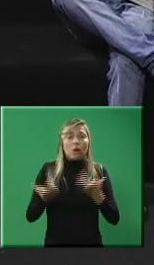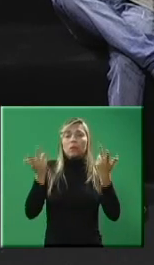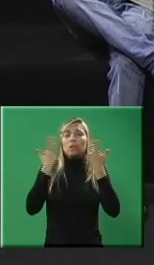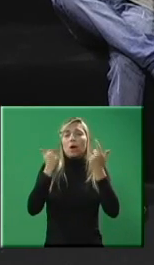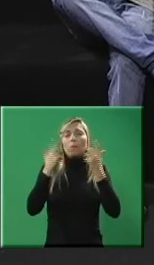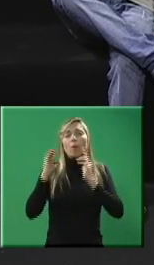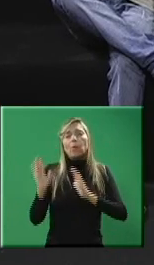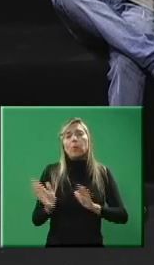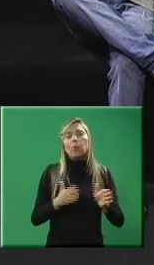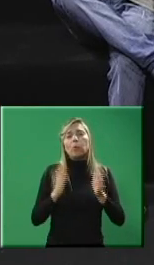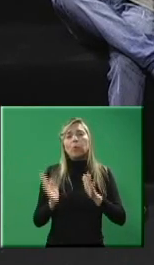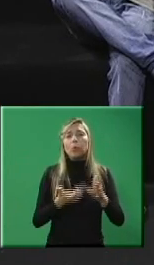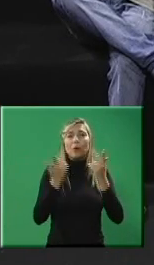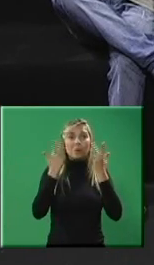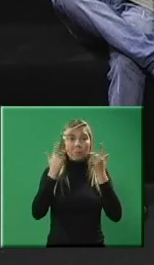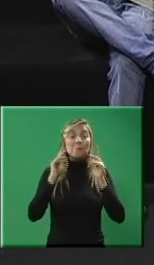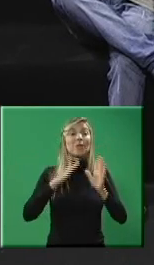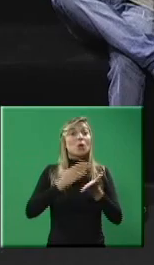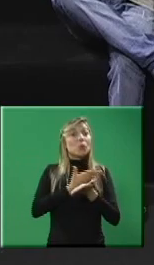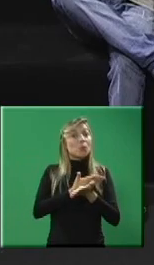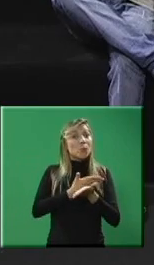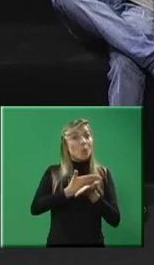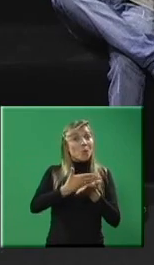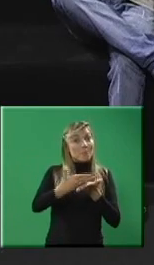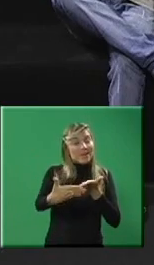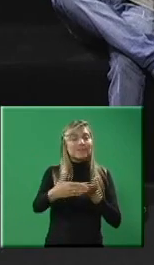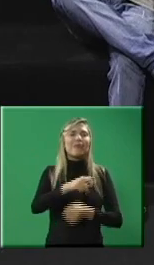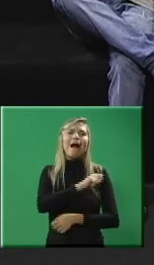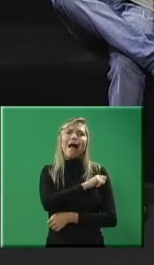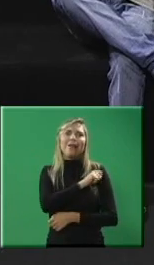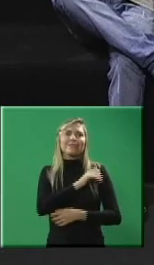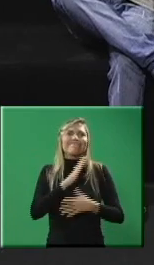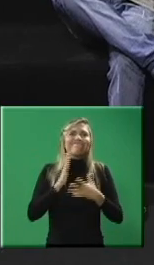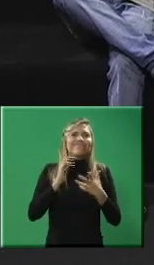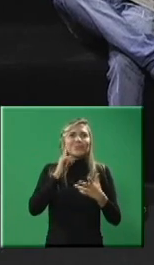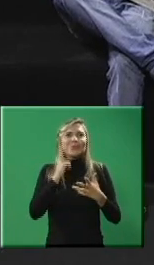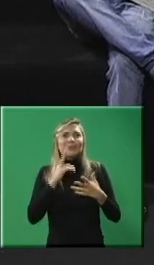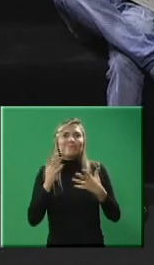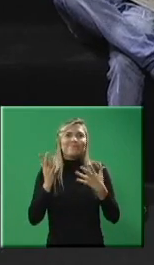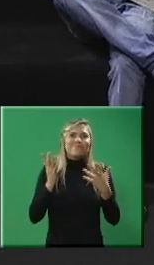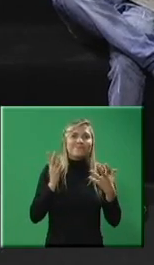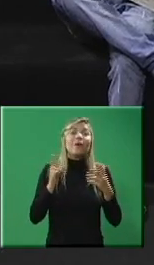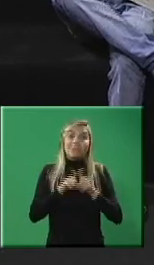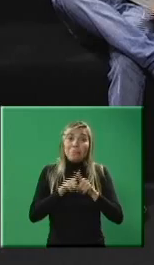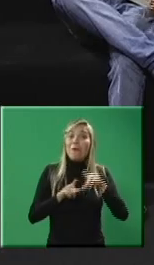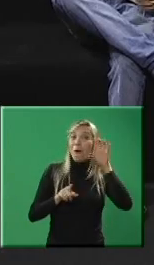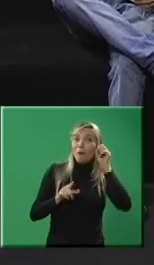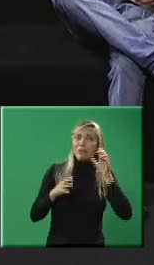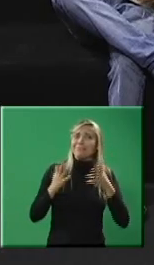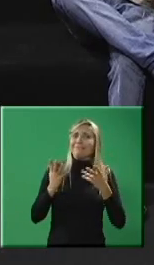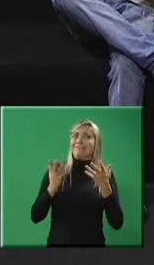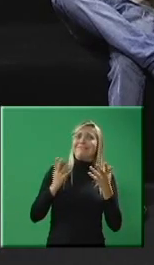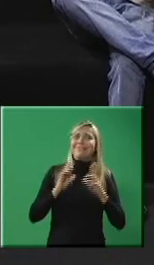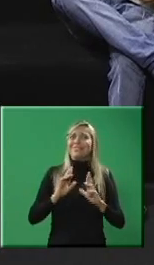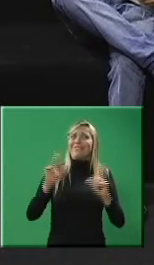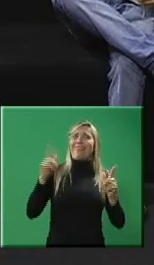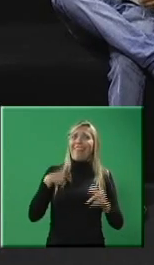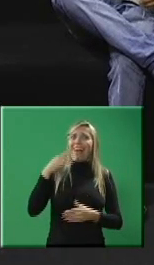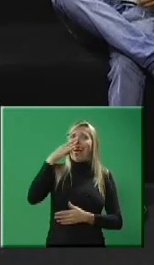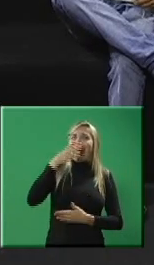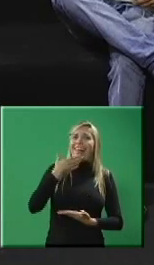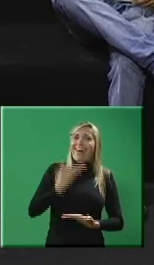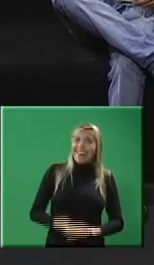normalmente. A gente fala que, no início, os alunos estranham um pouco, tanto os surdos quanto os ouvintes. É um espaço